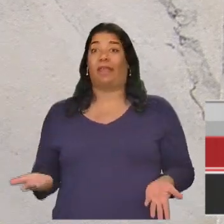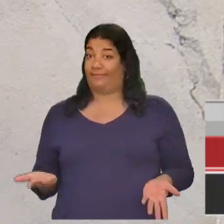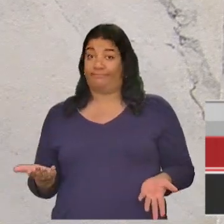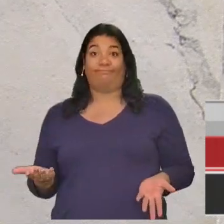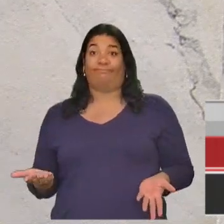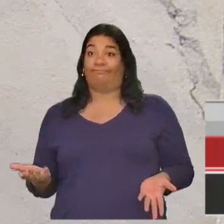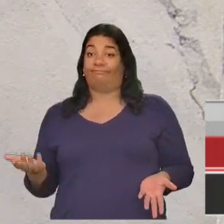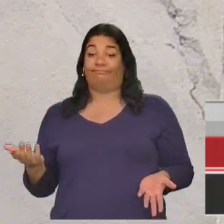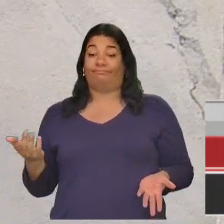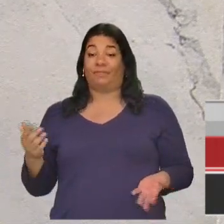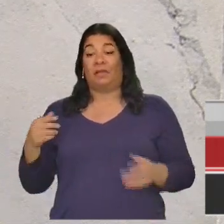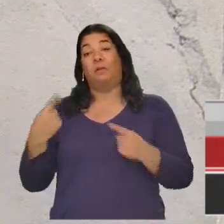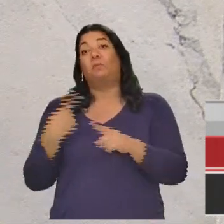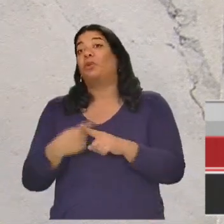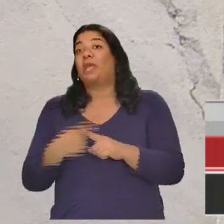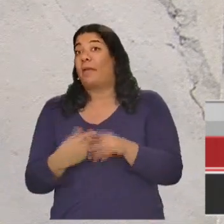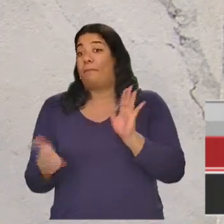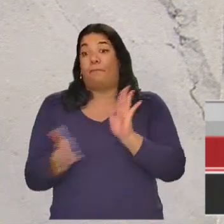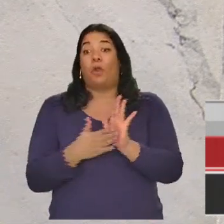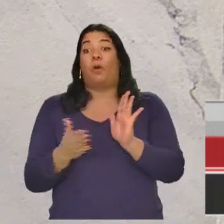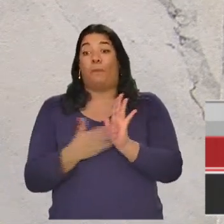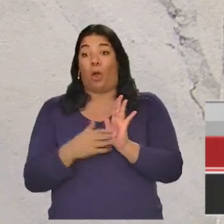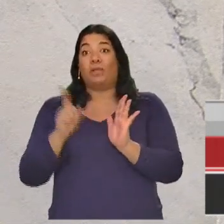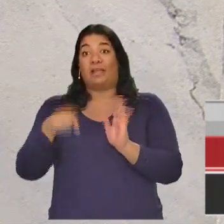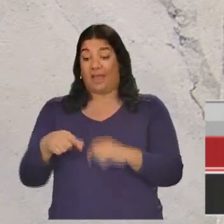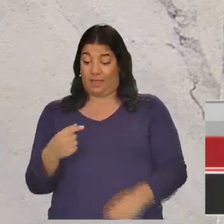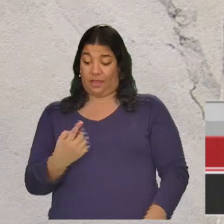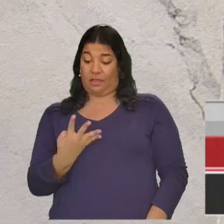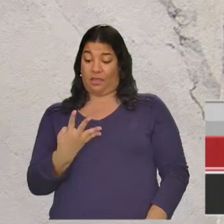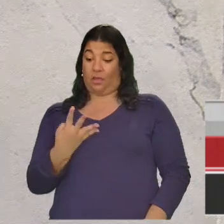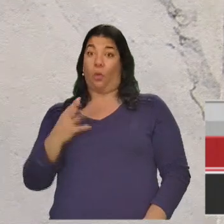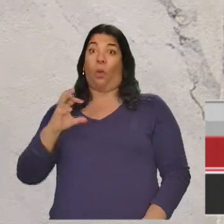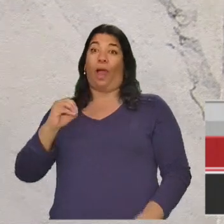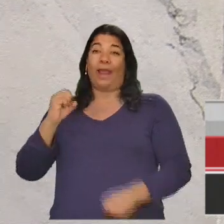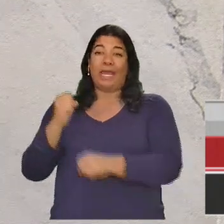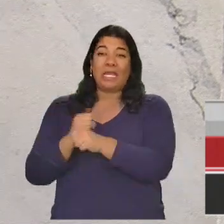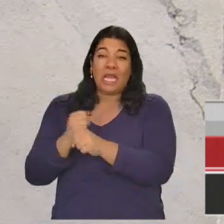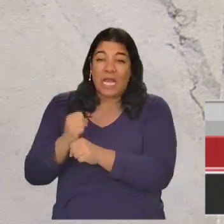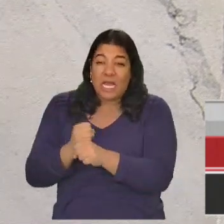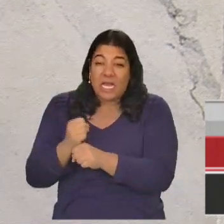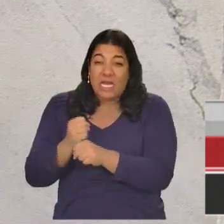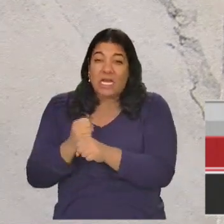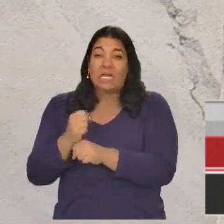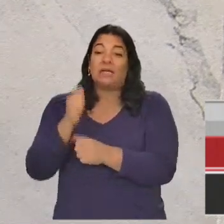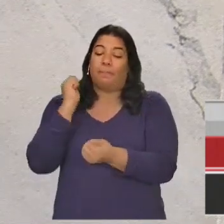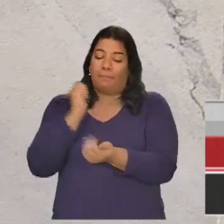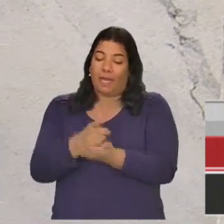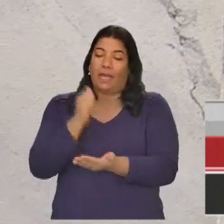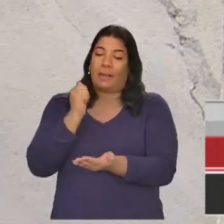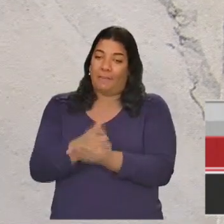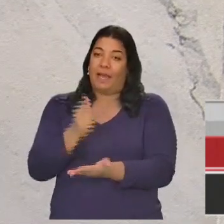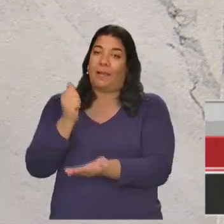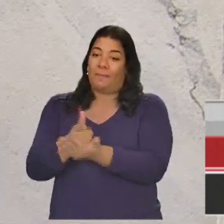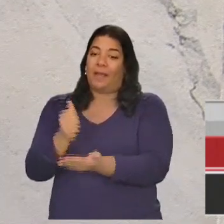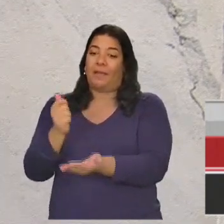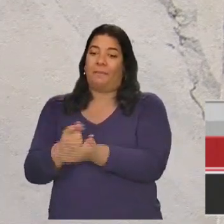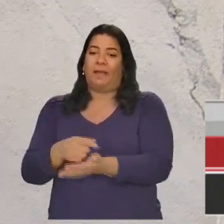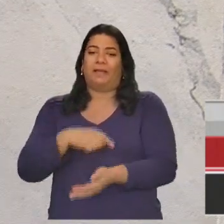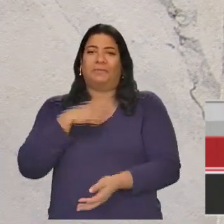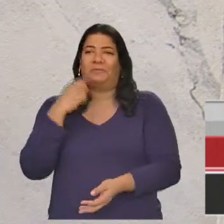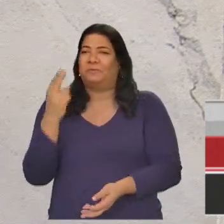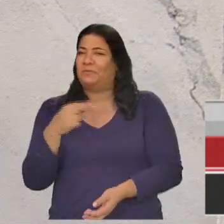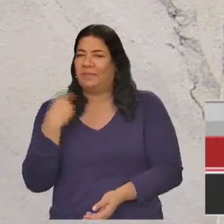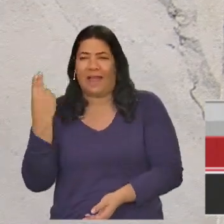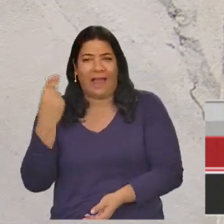no brasil que a proposta dele é de 40 anos de contribuição 40 ninguém vai conseguir não tem mais